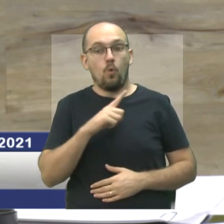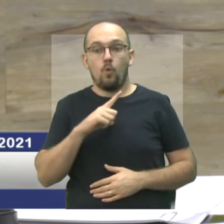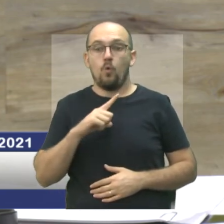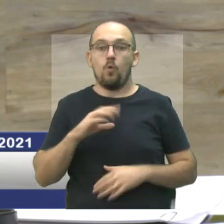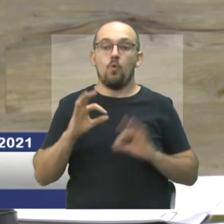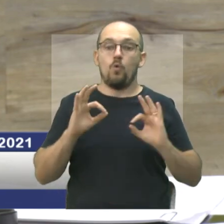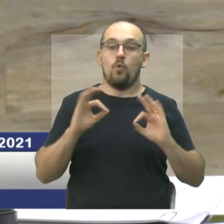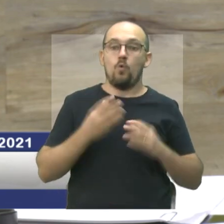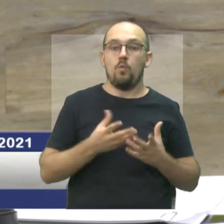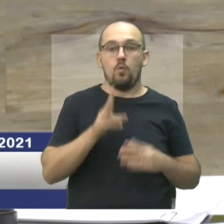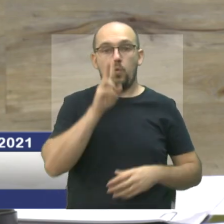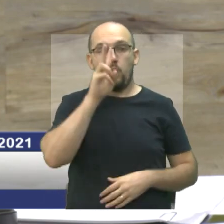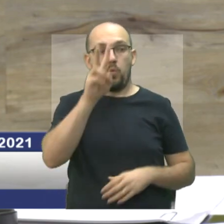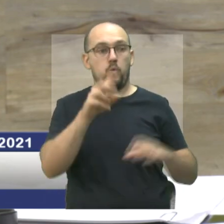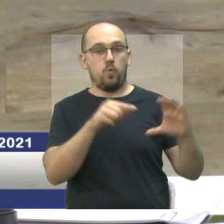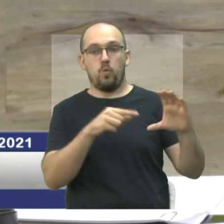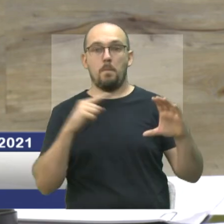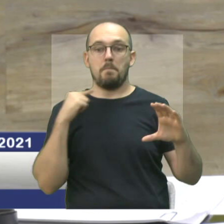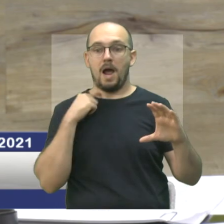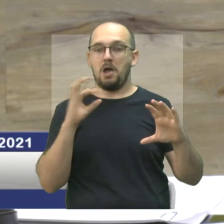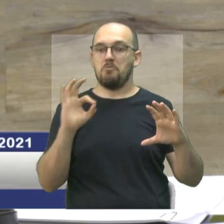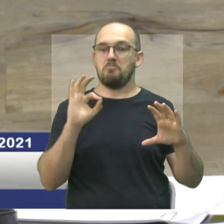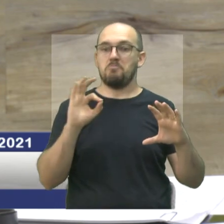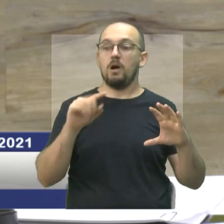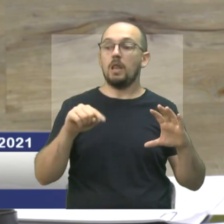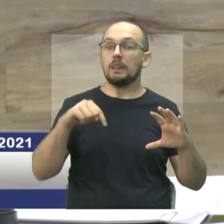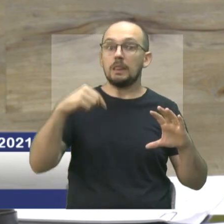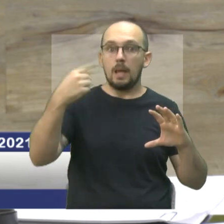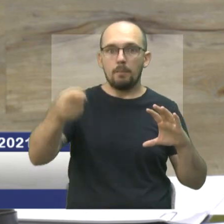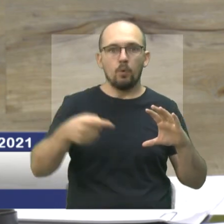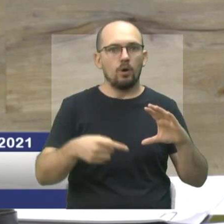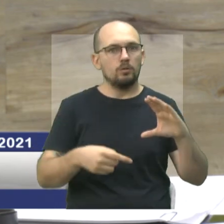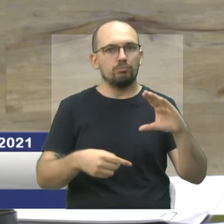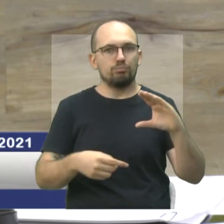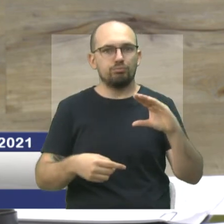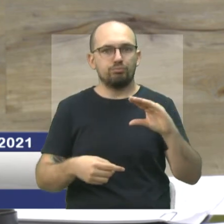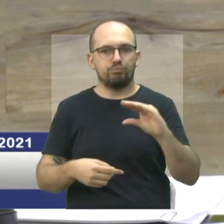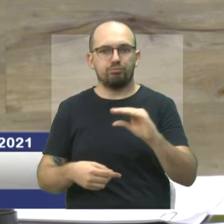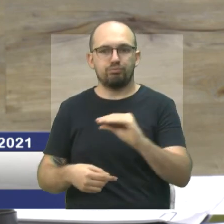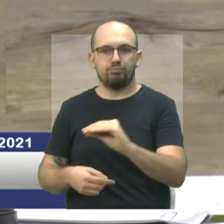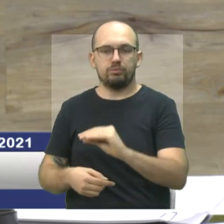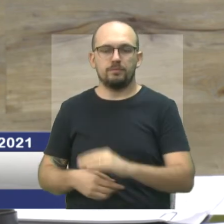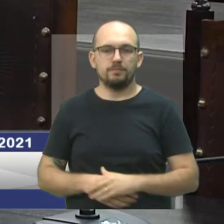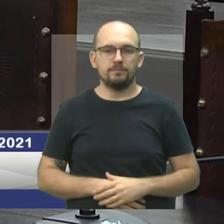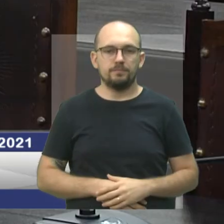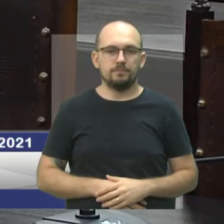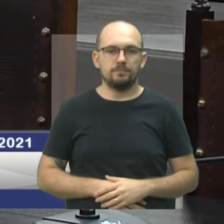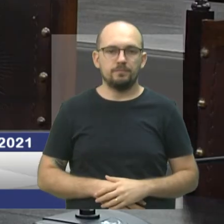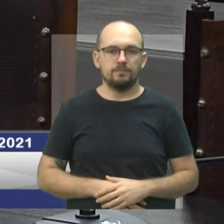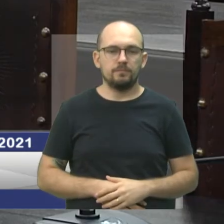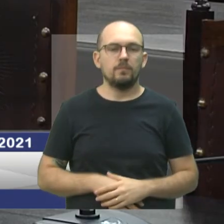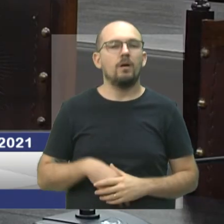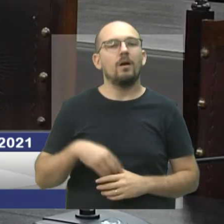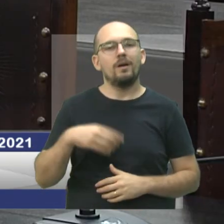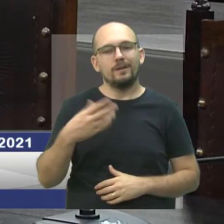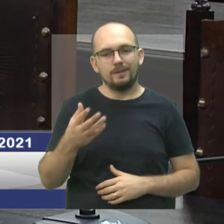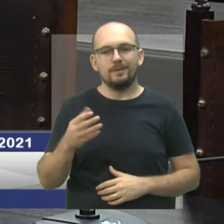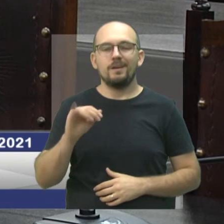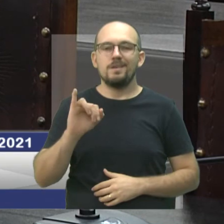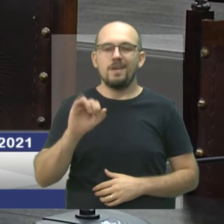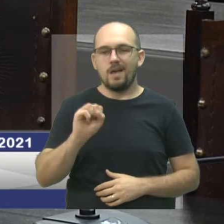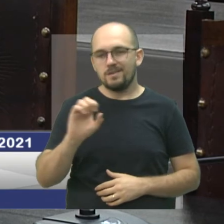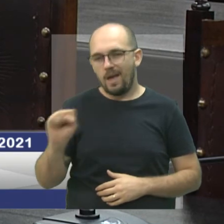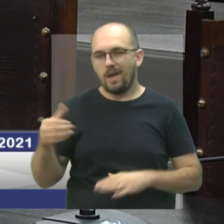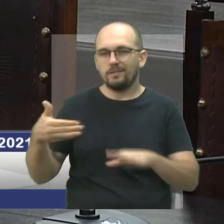junho e falar, tá. Estamos bem. E depois ela cai. Fica a cargo depois das arrecadações de